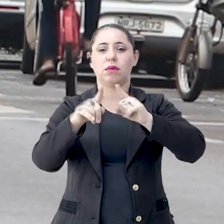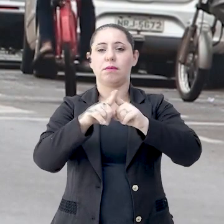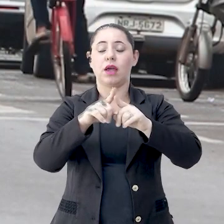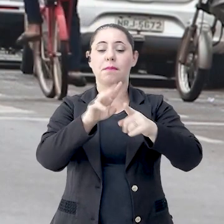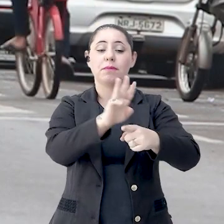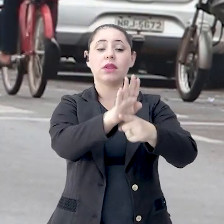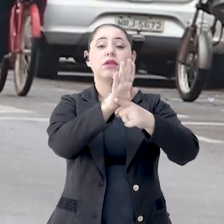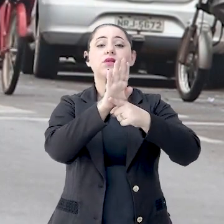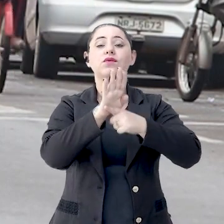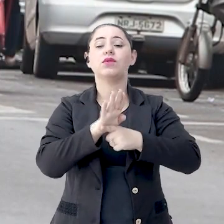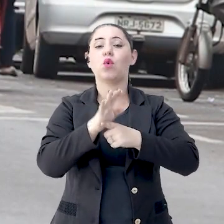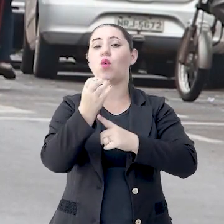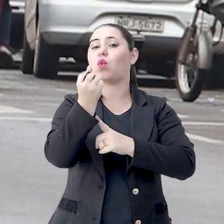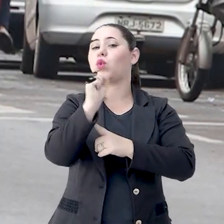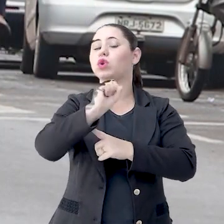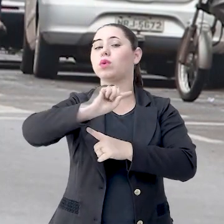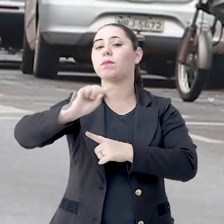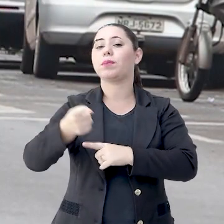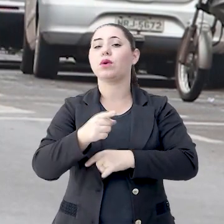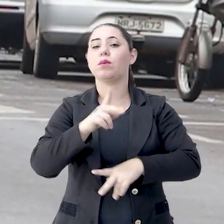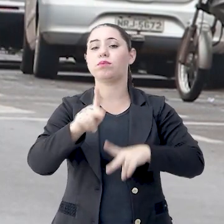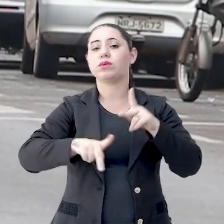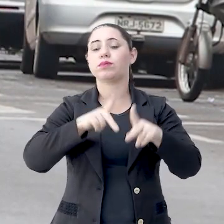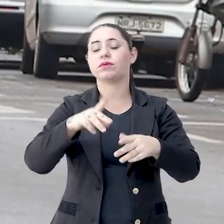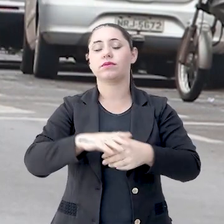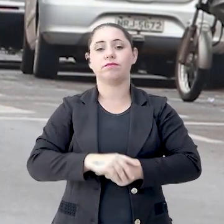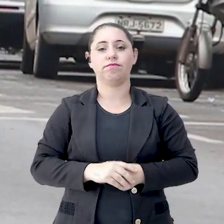beneficiando 8.000 moradores.